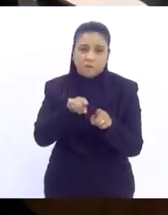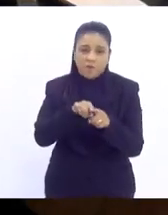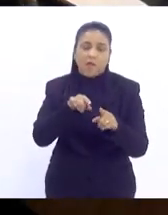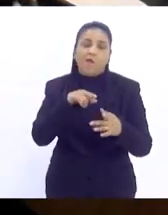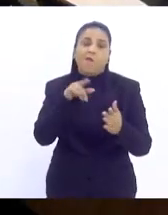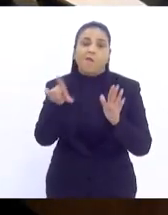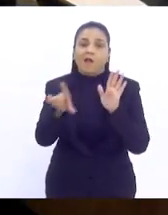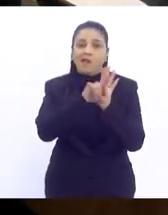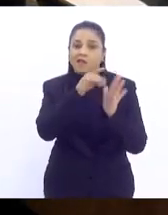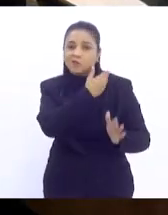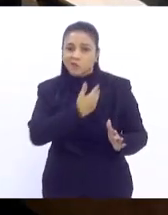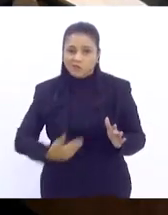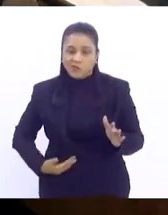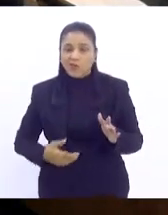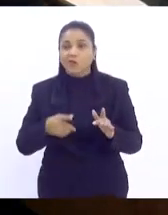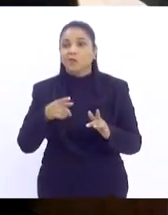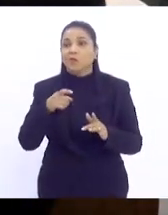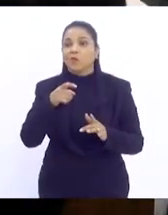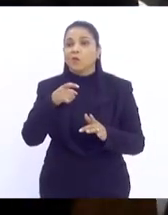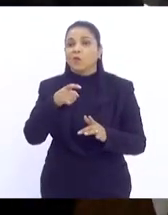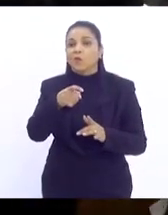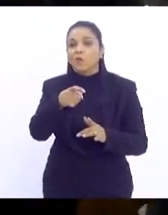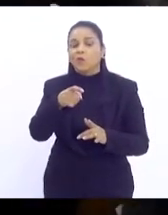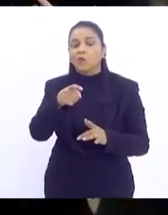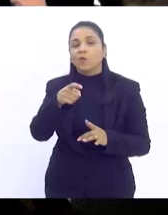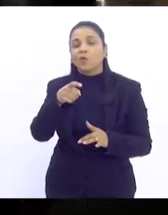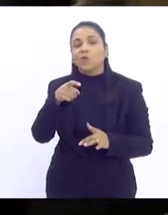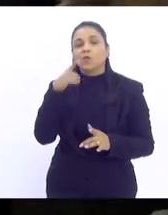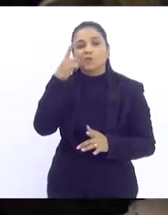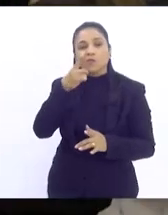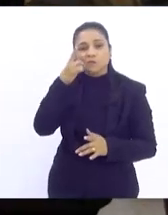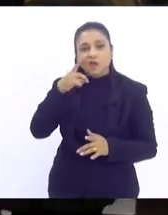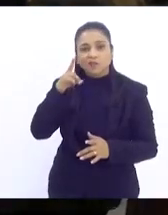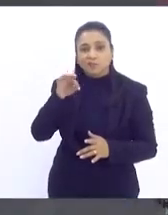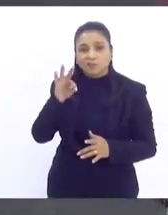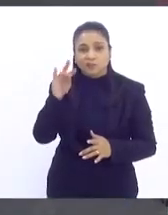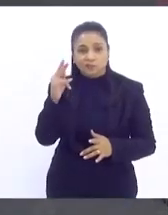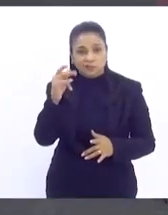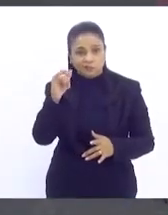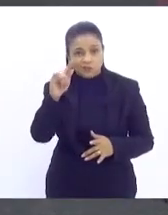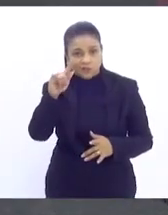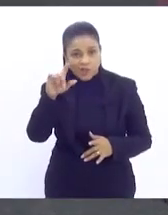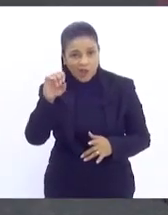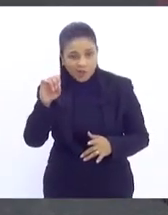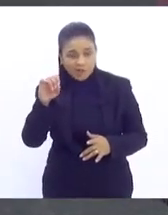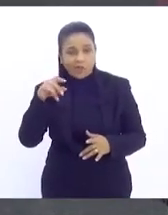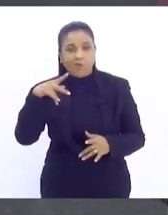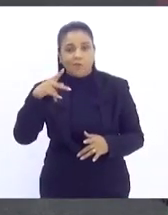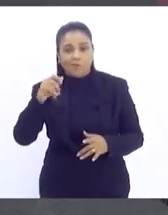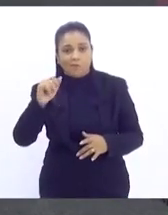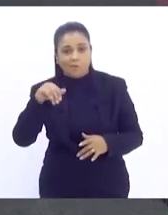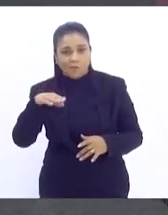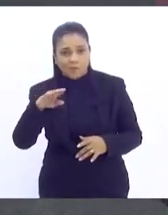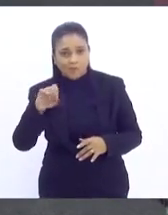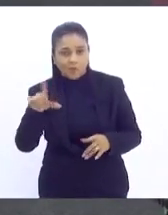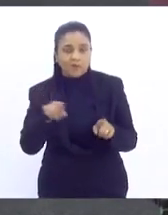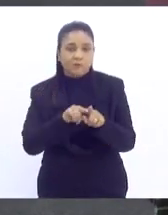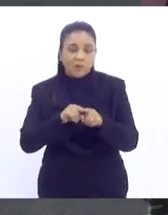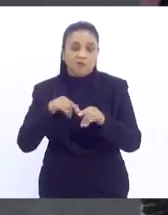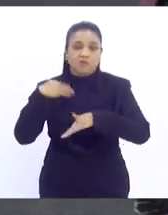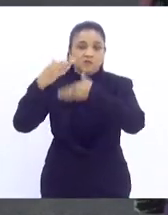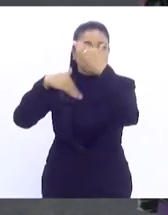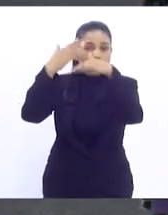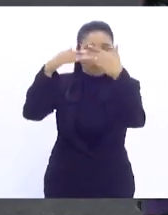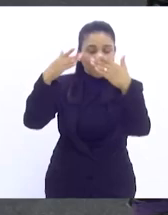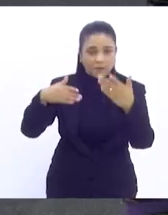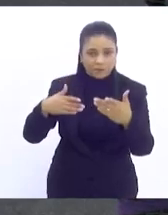aliás então Deputado Thiago Pampulha do desenvolvimento Florestal que é se ouvir cultura então